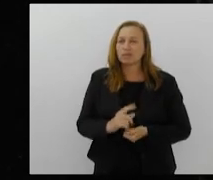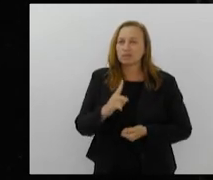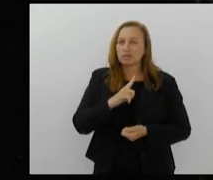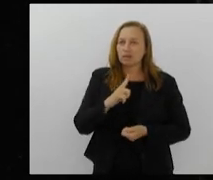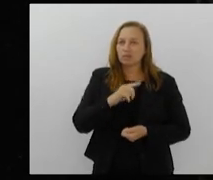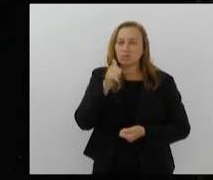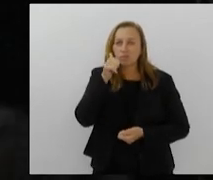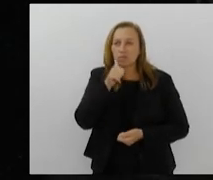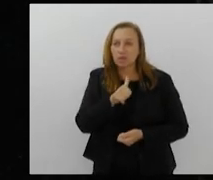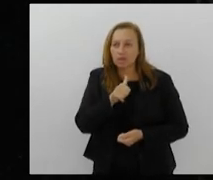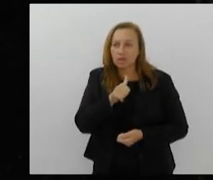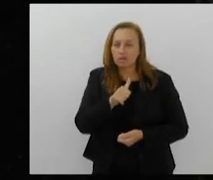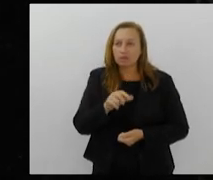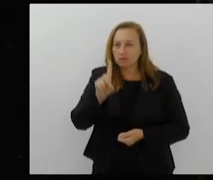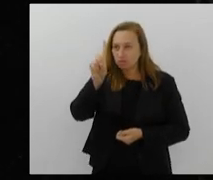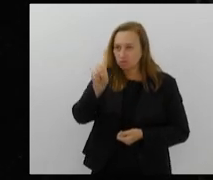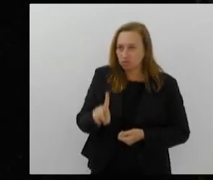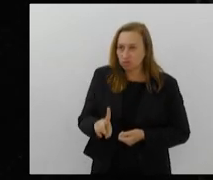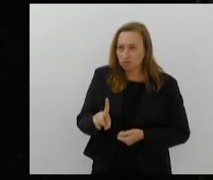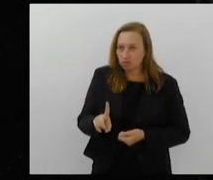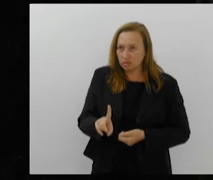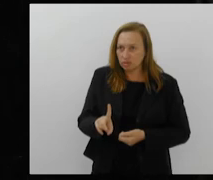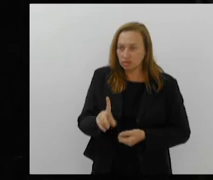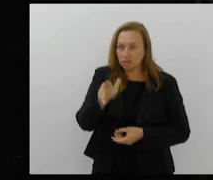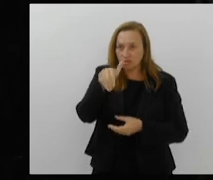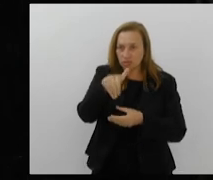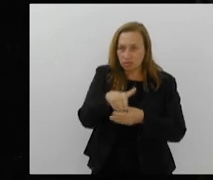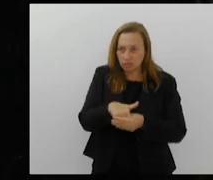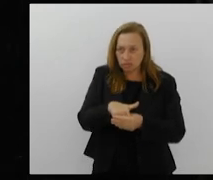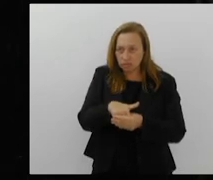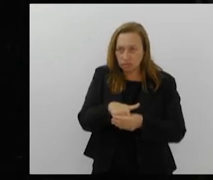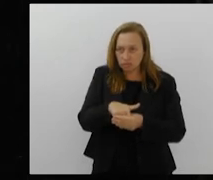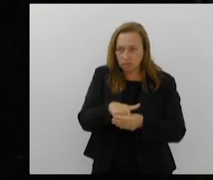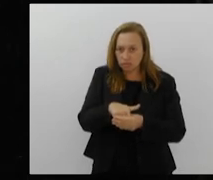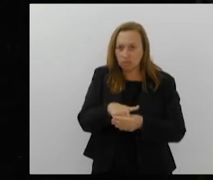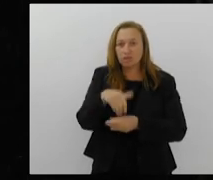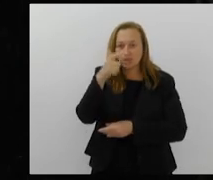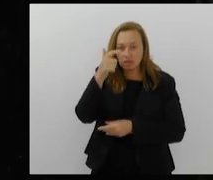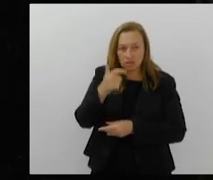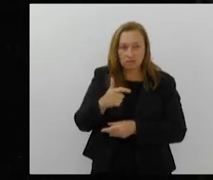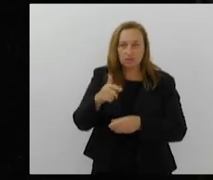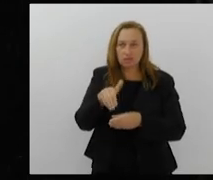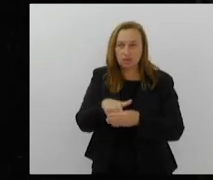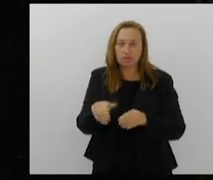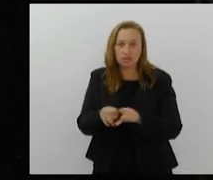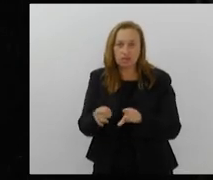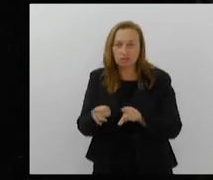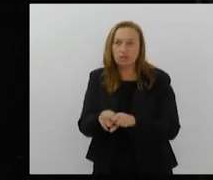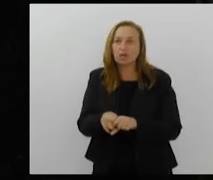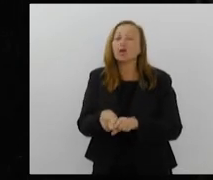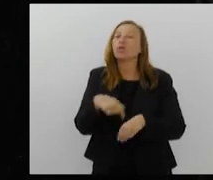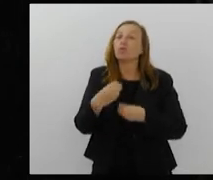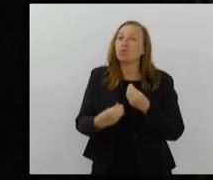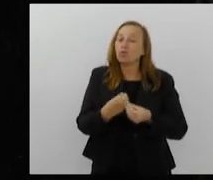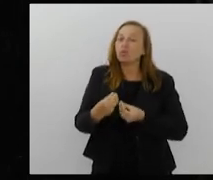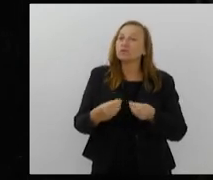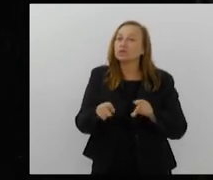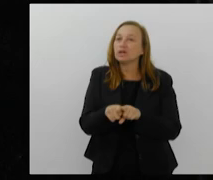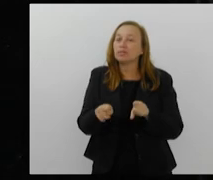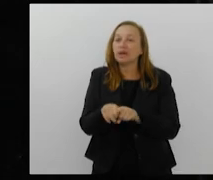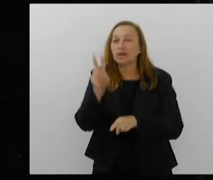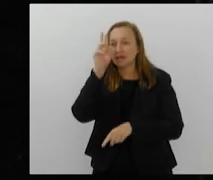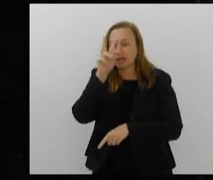mulheres com os direitos de votar e serem votadas, assim como a gente relembra,